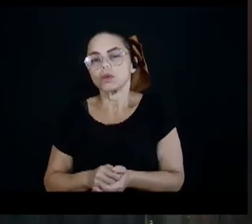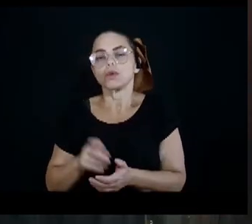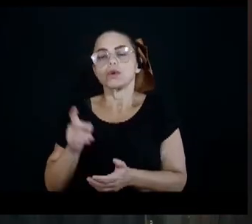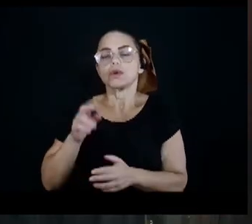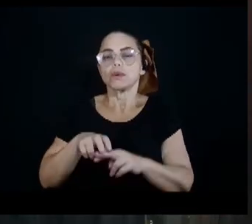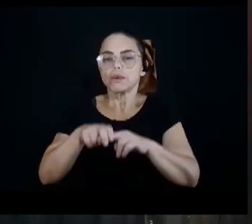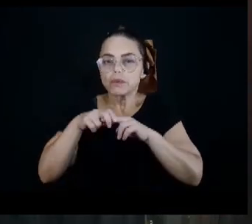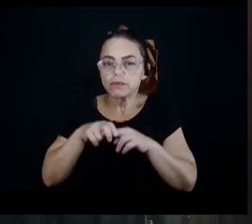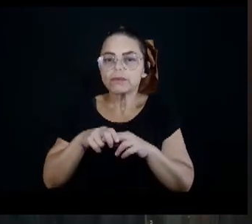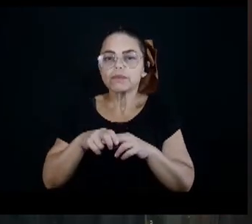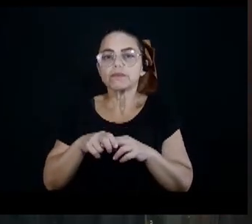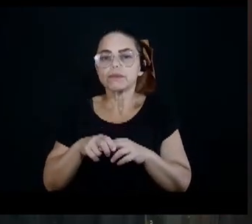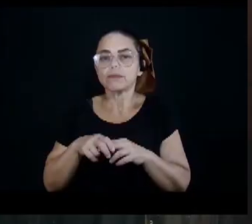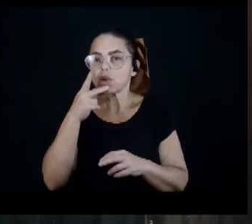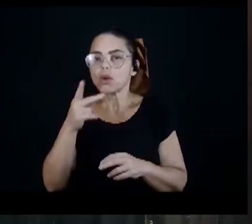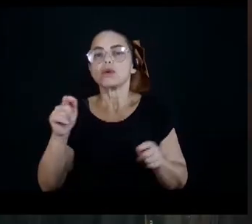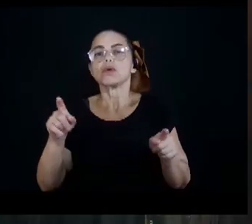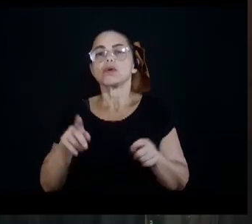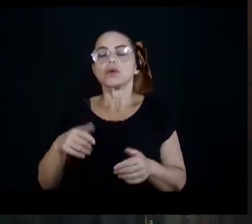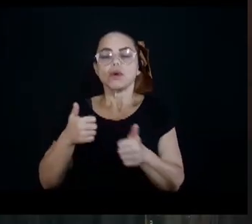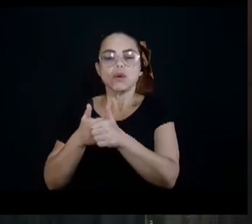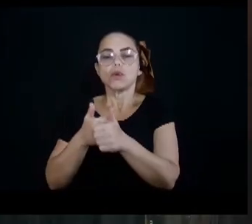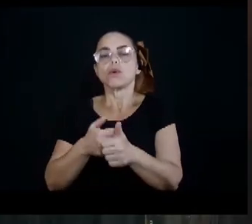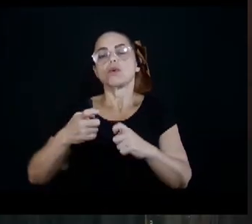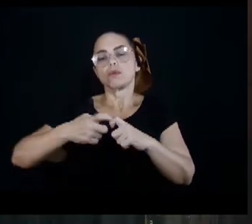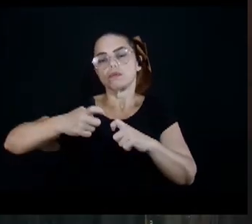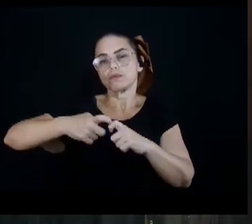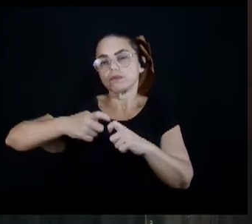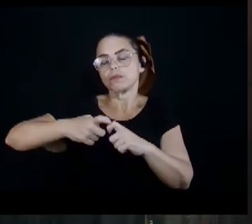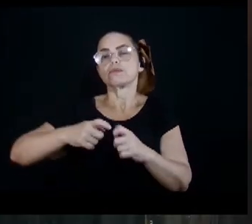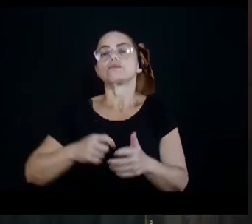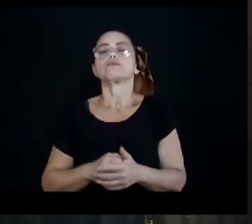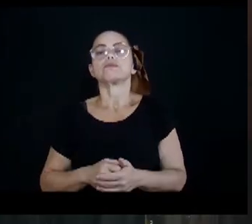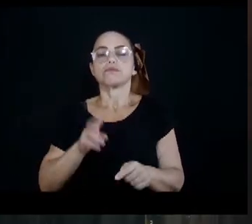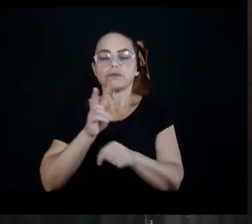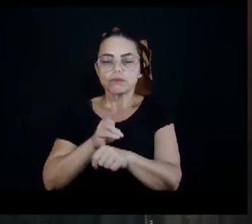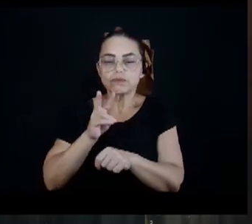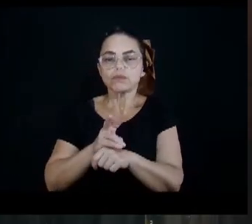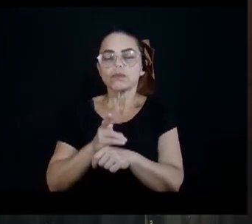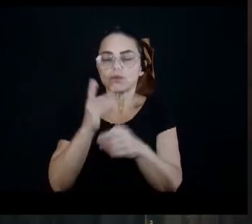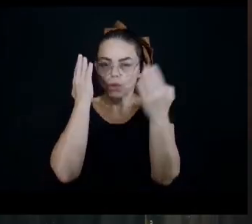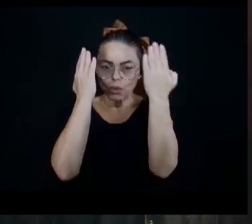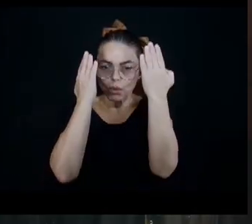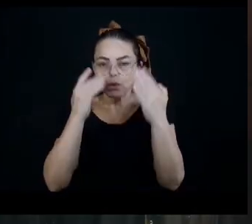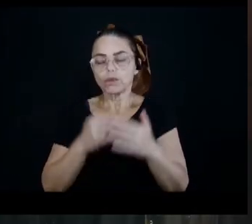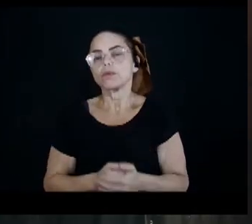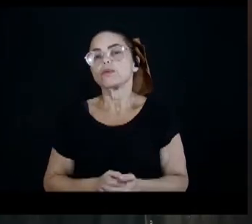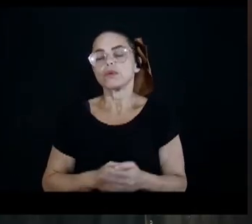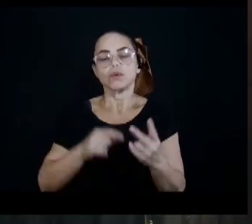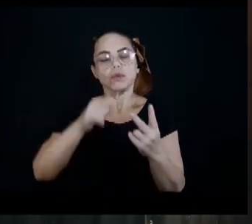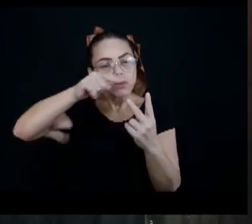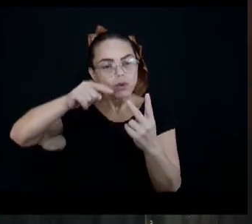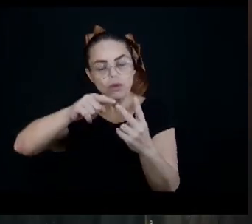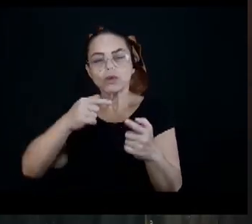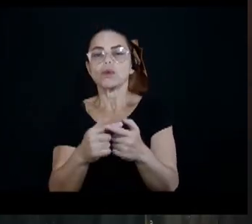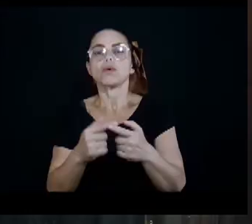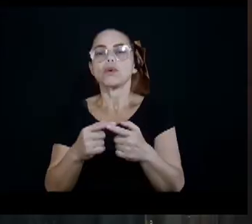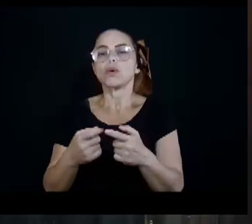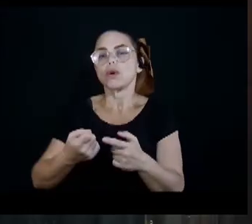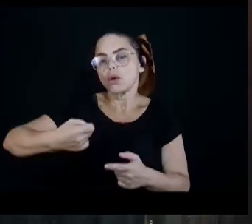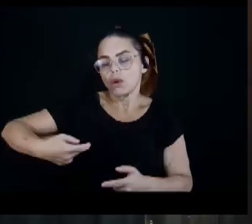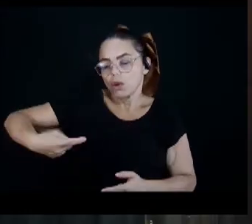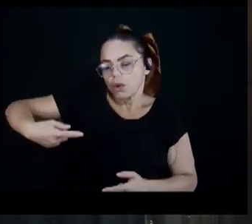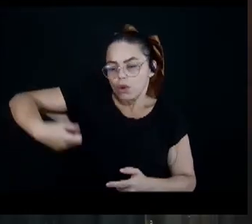que precisa de um acompanhamento médico e psicológico, ou os dois, porque o medicamento por si só, ele vai fazer a